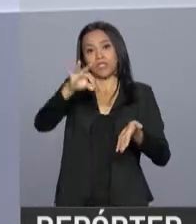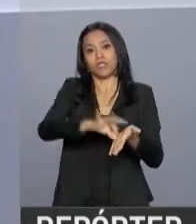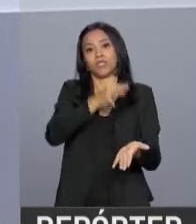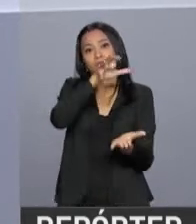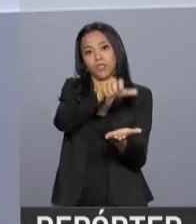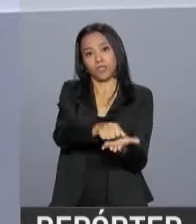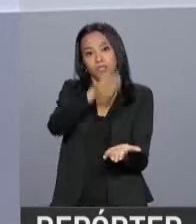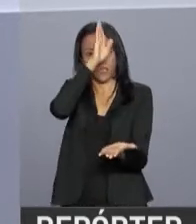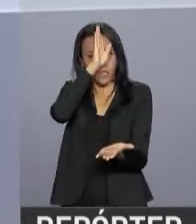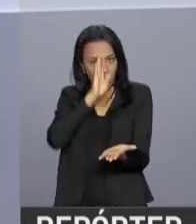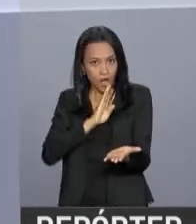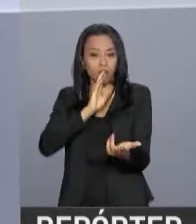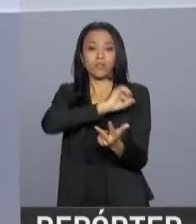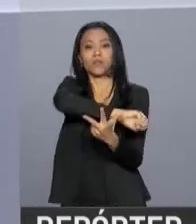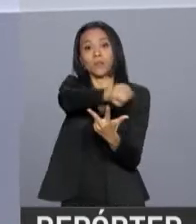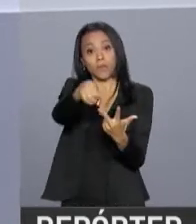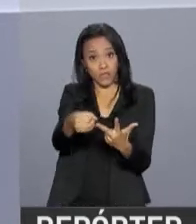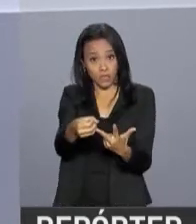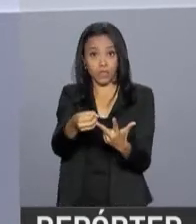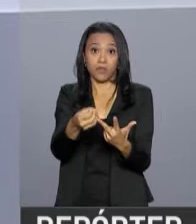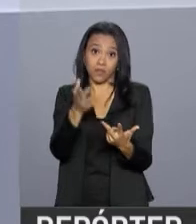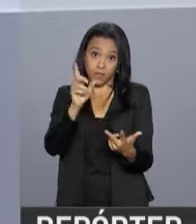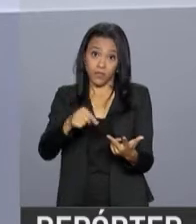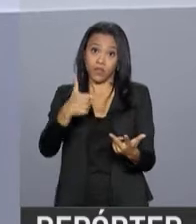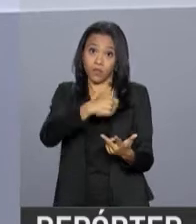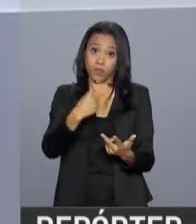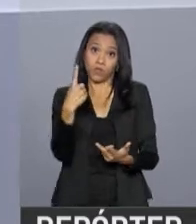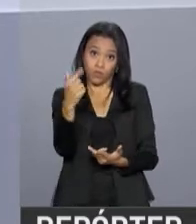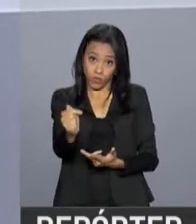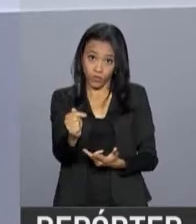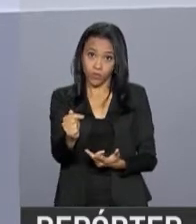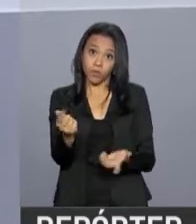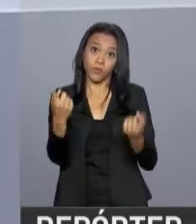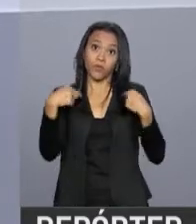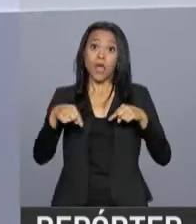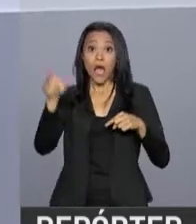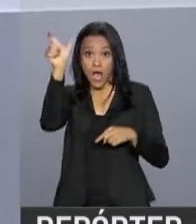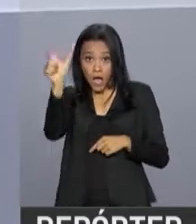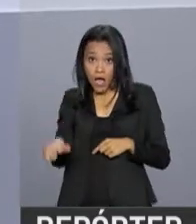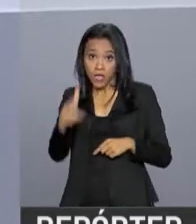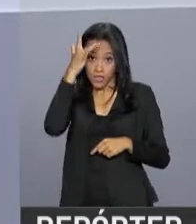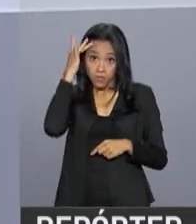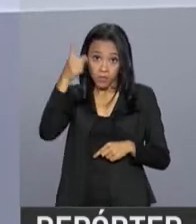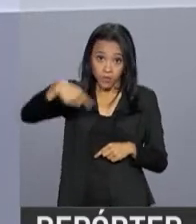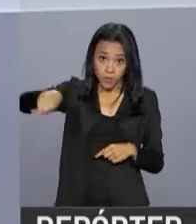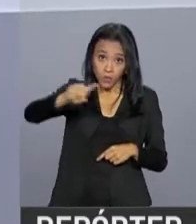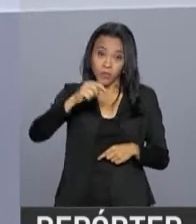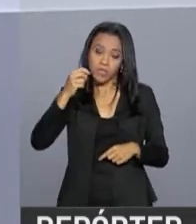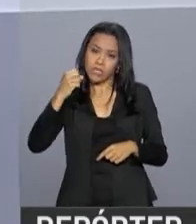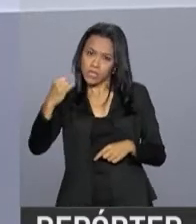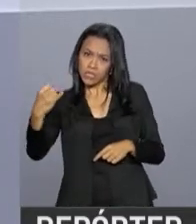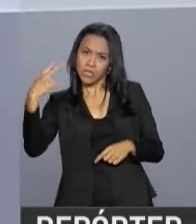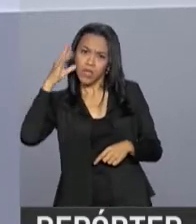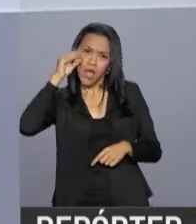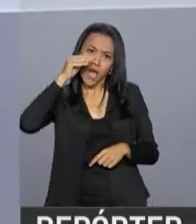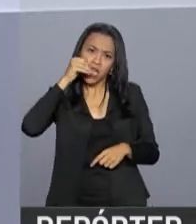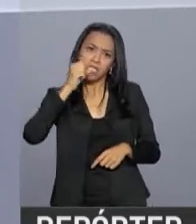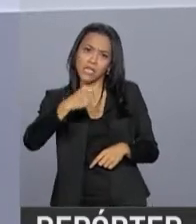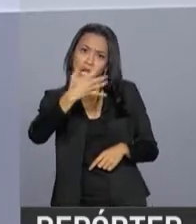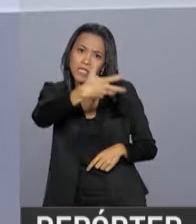do exame nacional do ensino médio enem em 2018 os candidatos também podem verificar se foram aceitas as